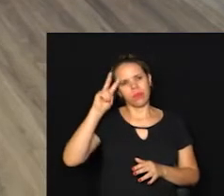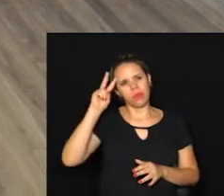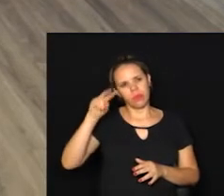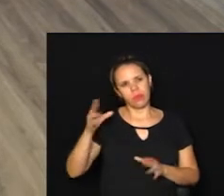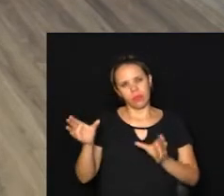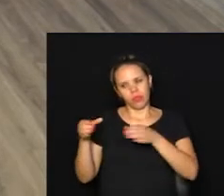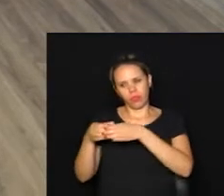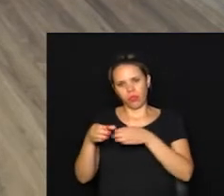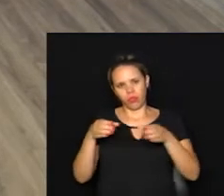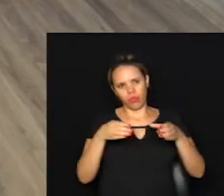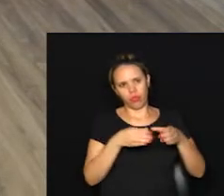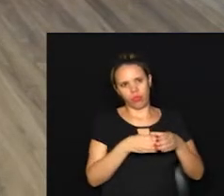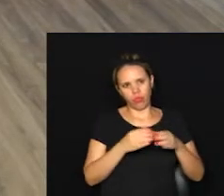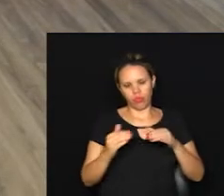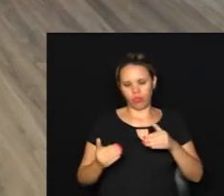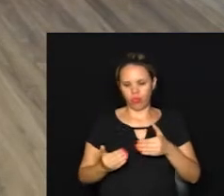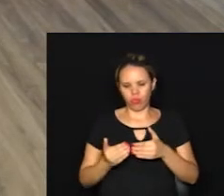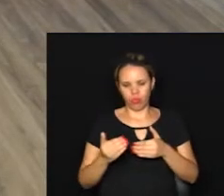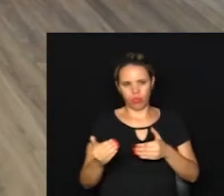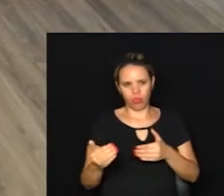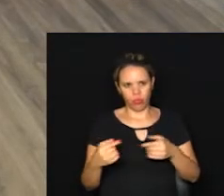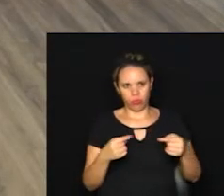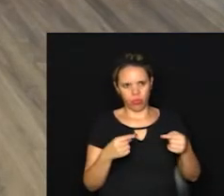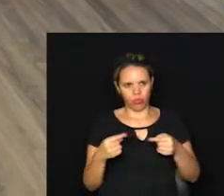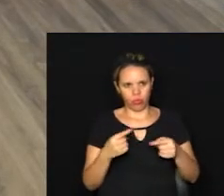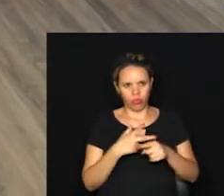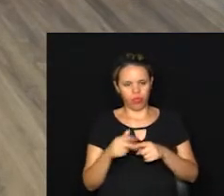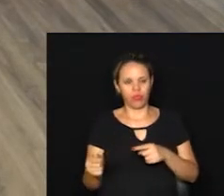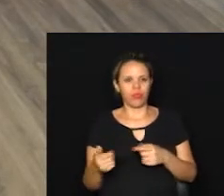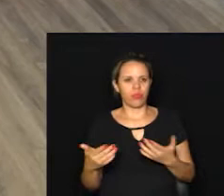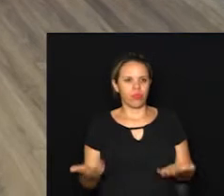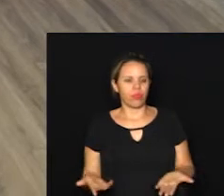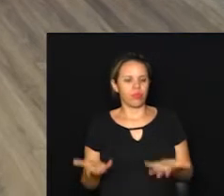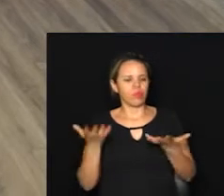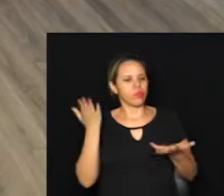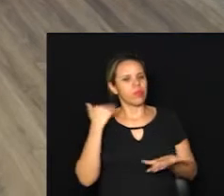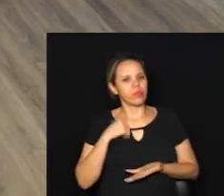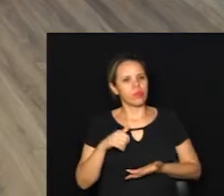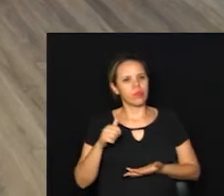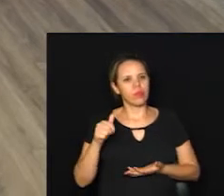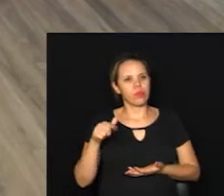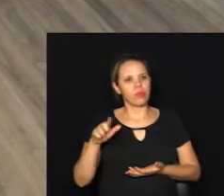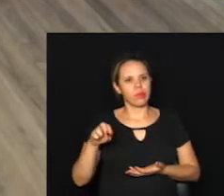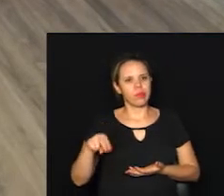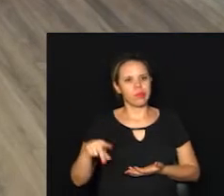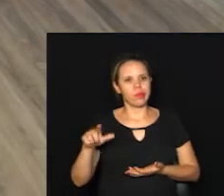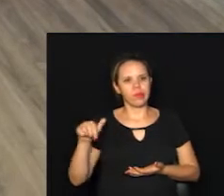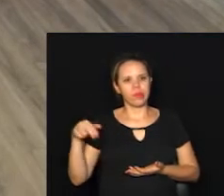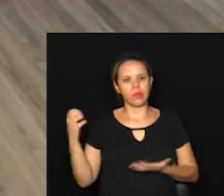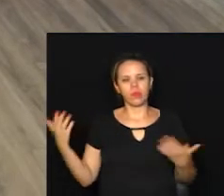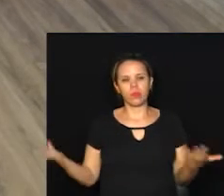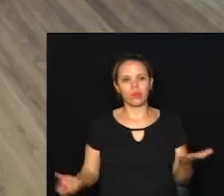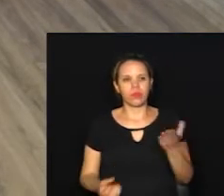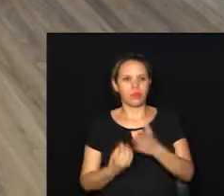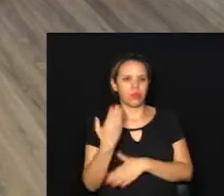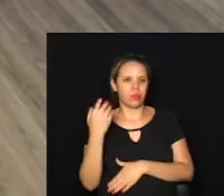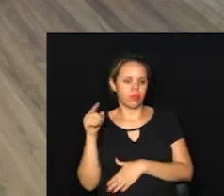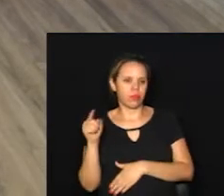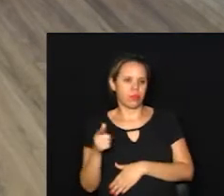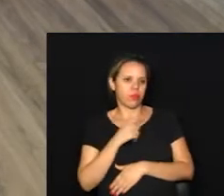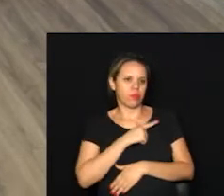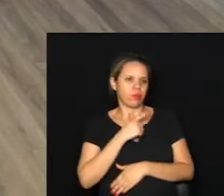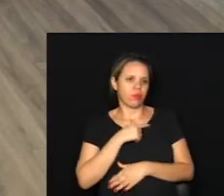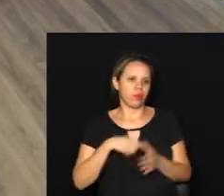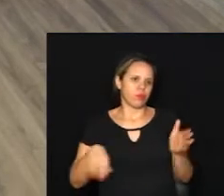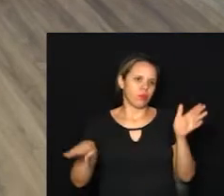time que chega em uma fase no derby, ele vence. Quero saber do Mariolane primeiro. Quando que isso aconteceu com o Guarani?